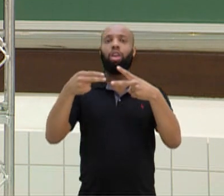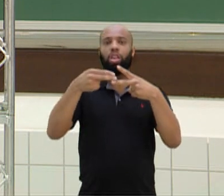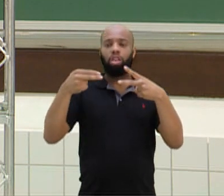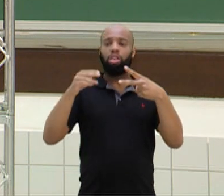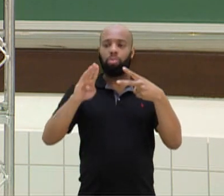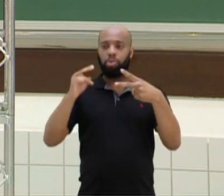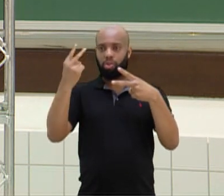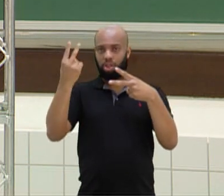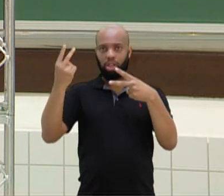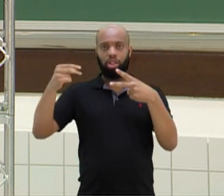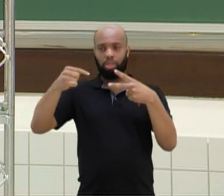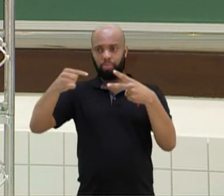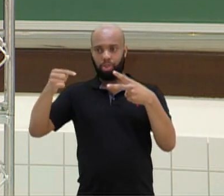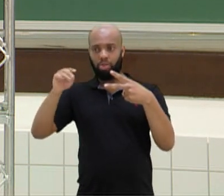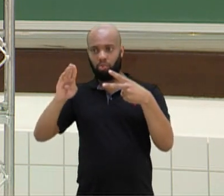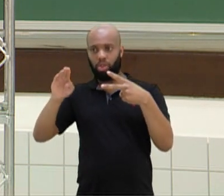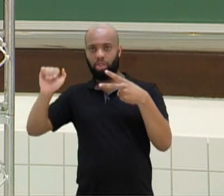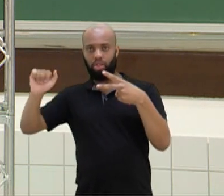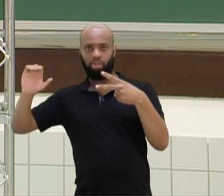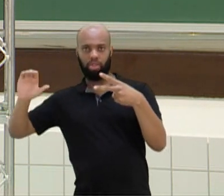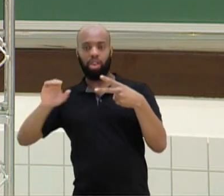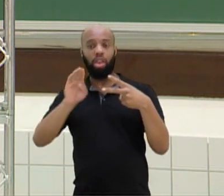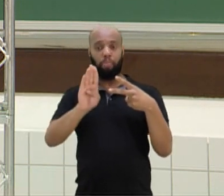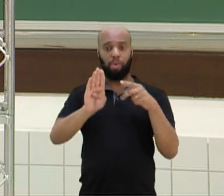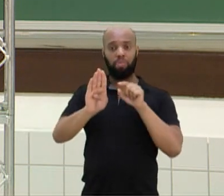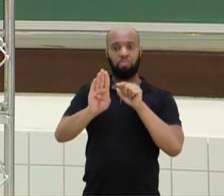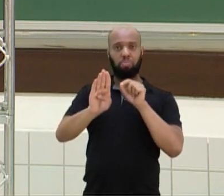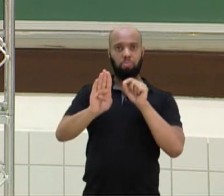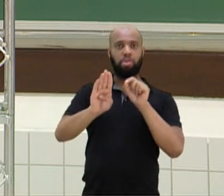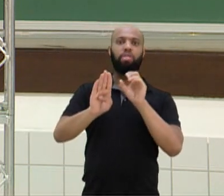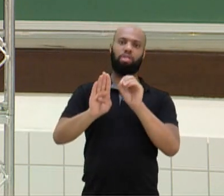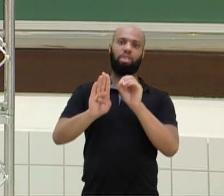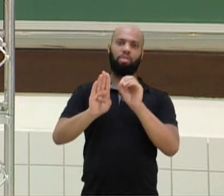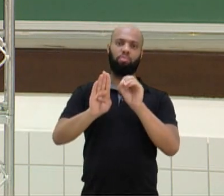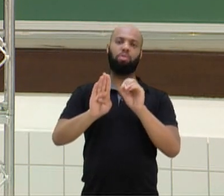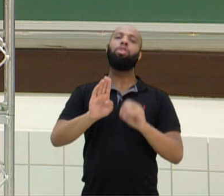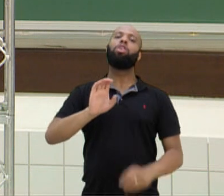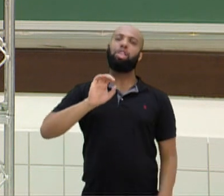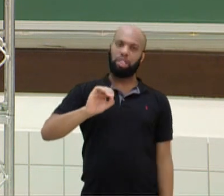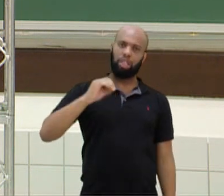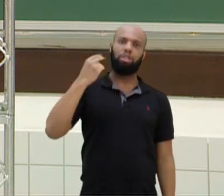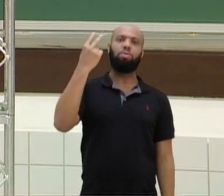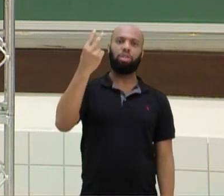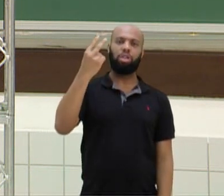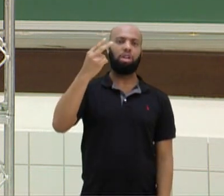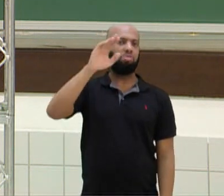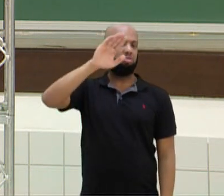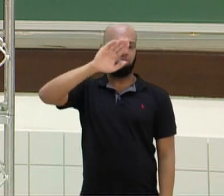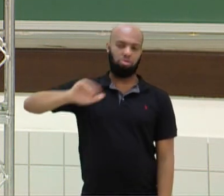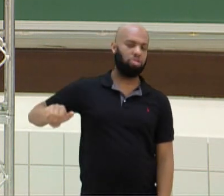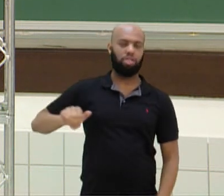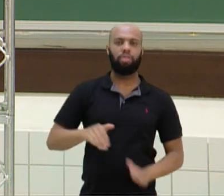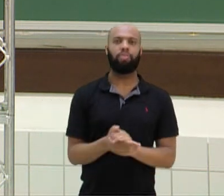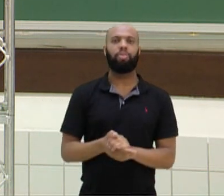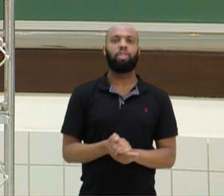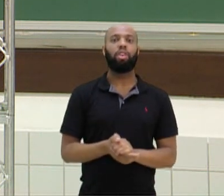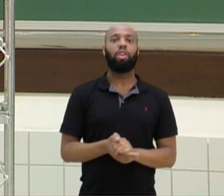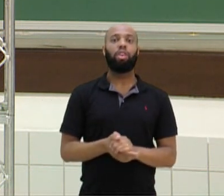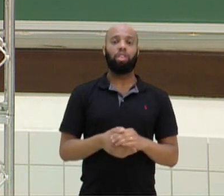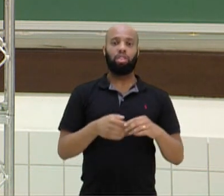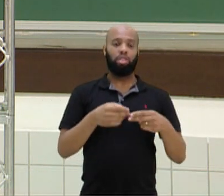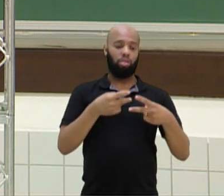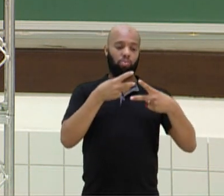Então, nossa coordenada do vértice, a coordenada x é 0. Y do vértice, menos delta sobre 4a.